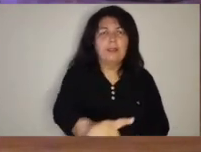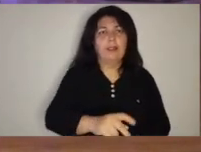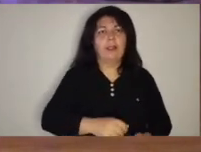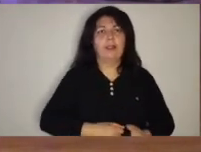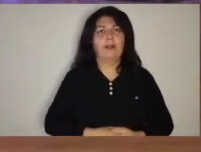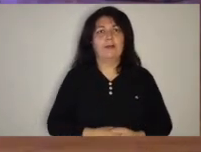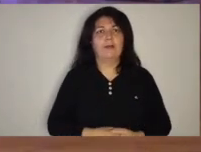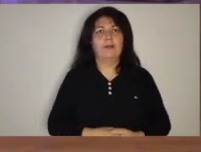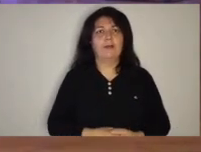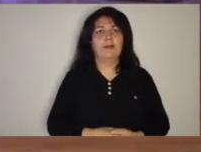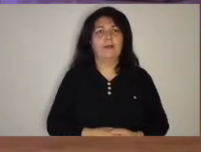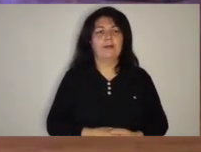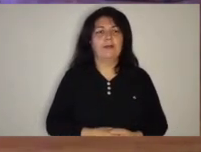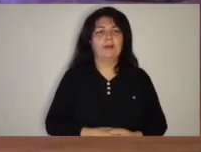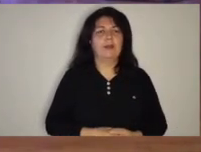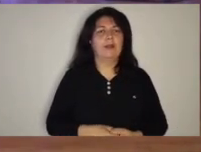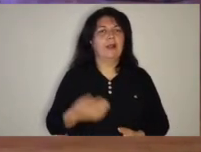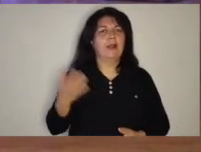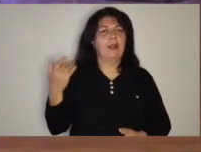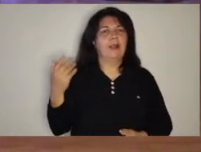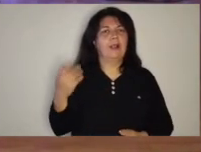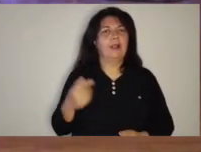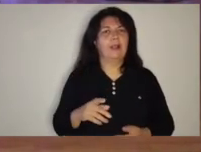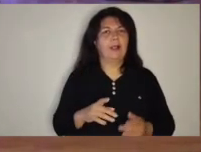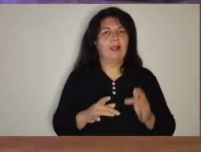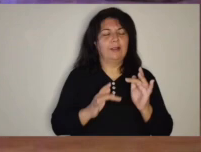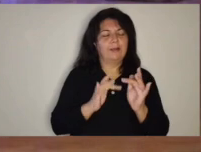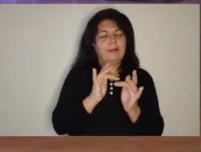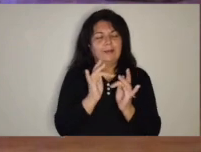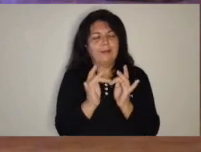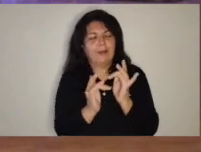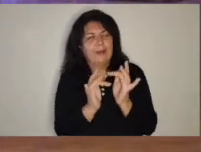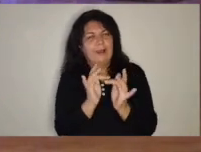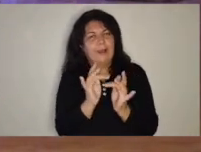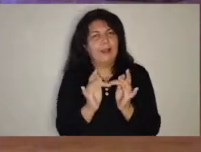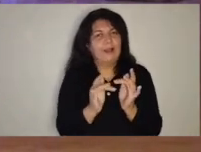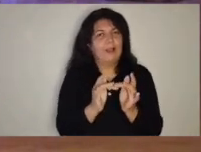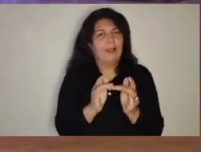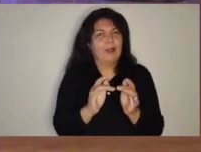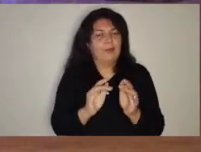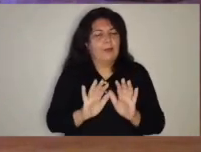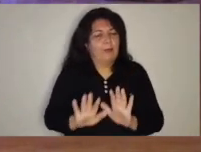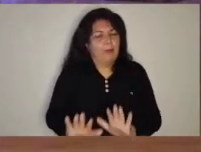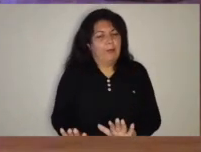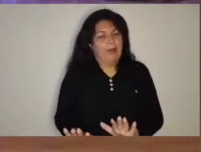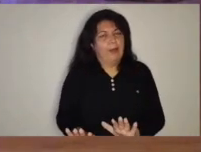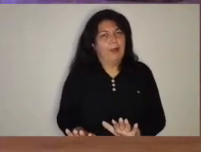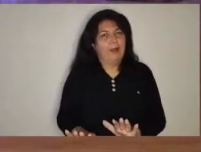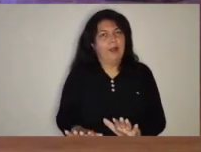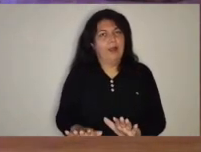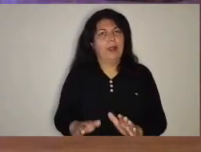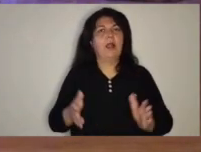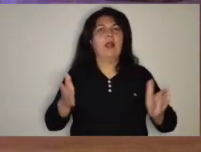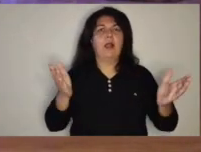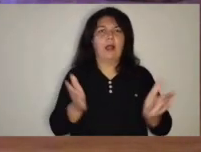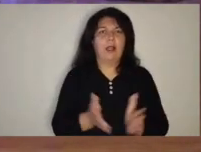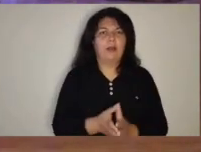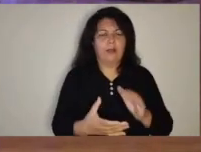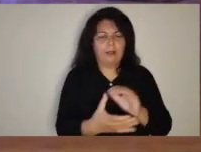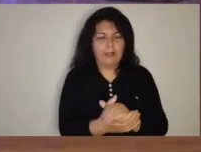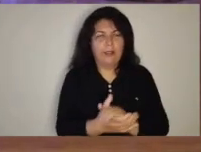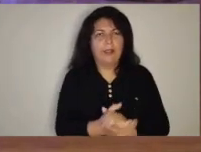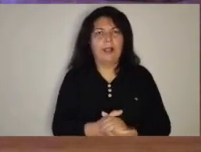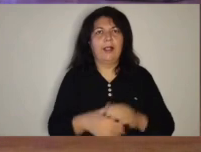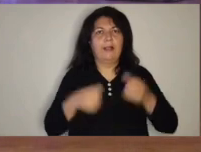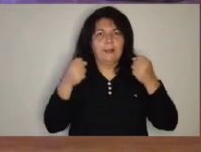tudo teu. Então curta. Porque, irmãos, quando você namora, você tem que se controlar para não fazer